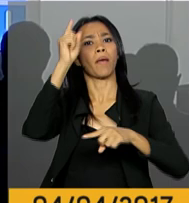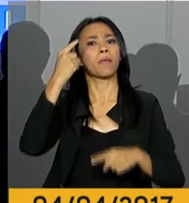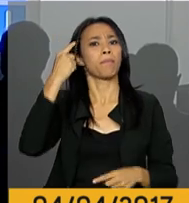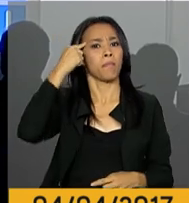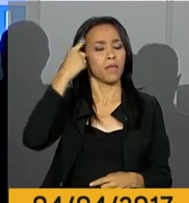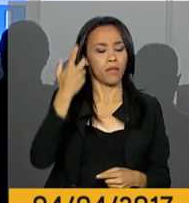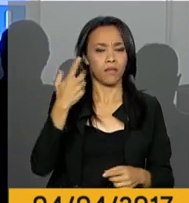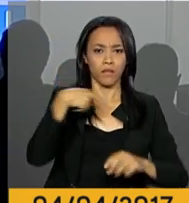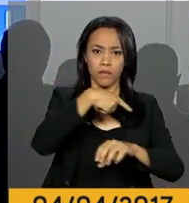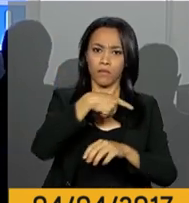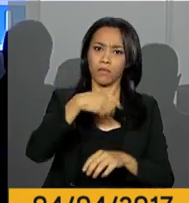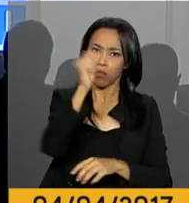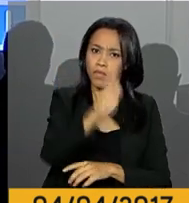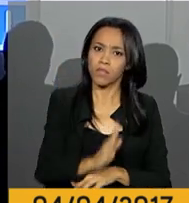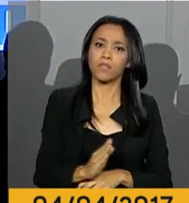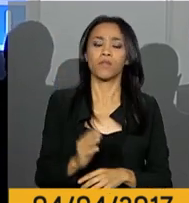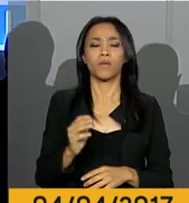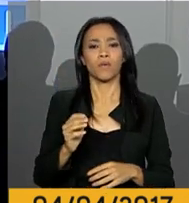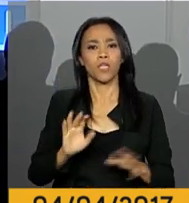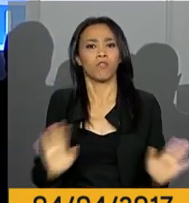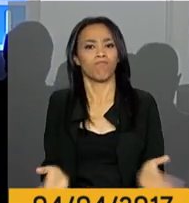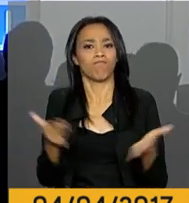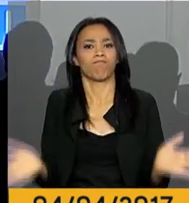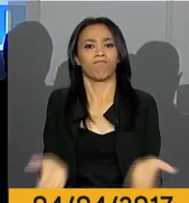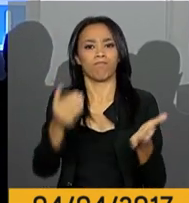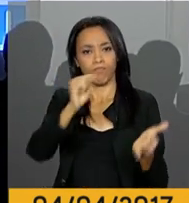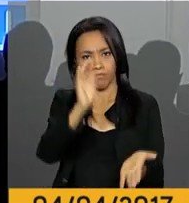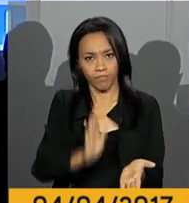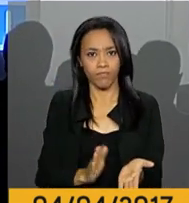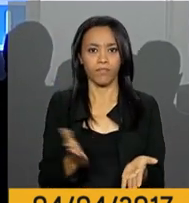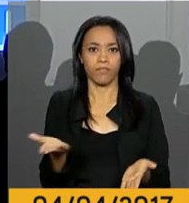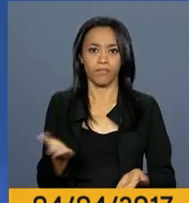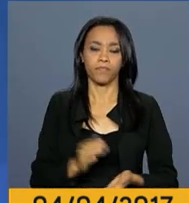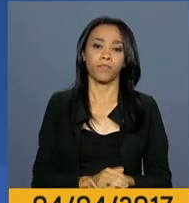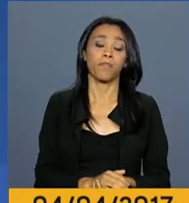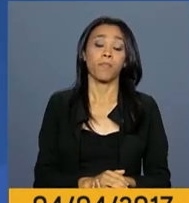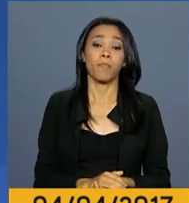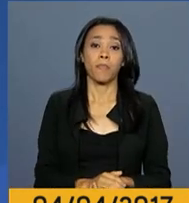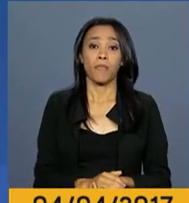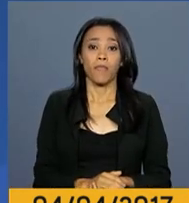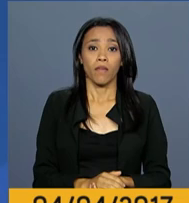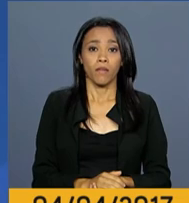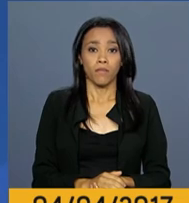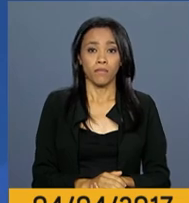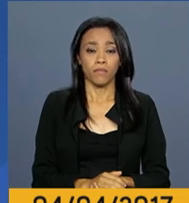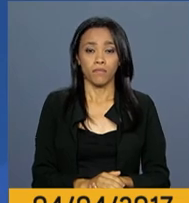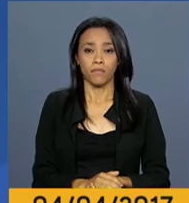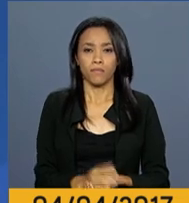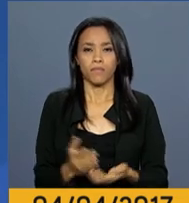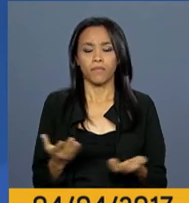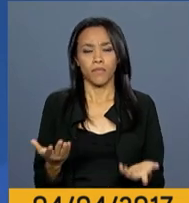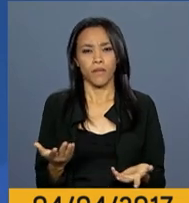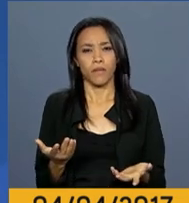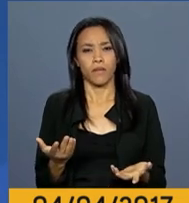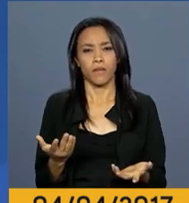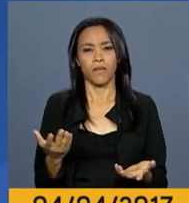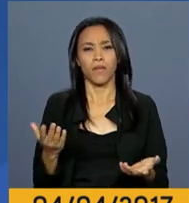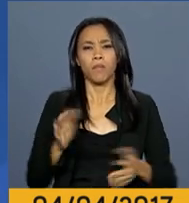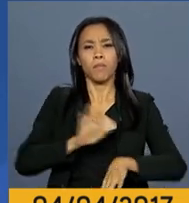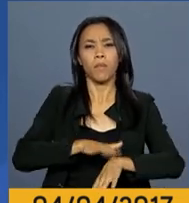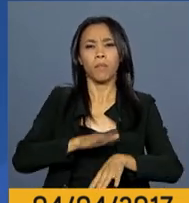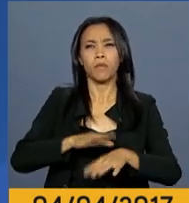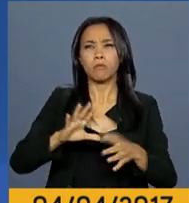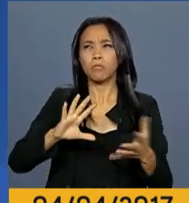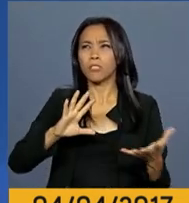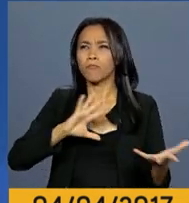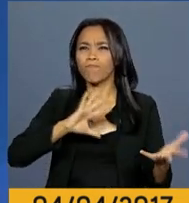Brasil, que constrói o nosso país. Em momento de grandes transformações de nosso